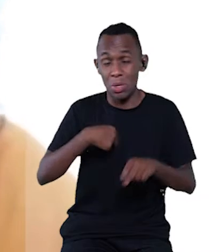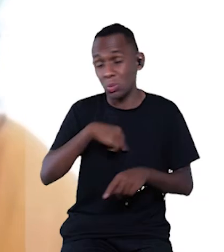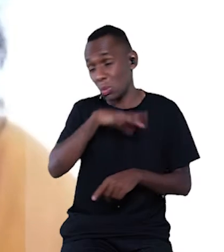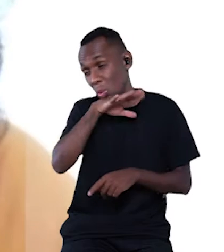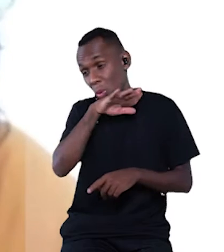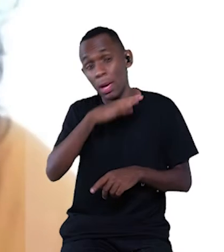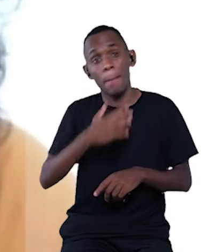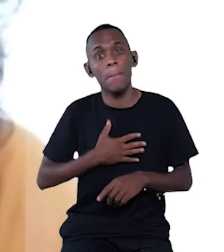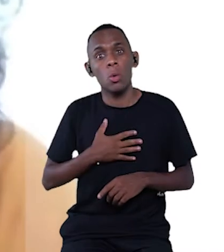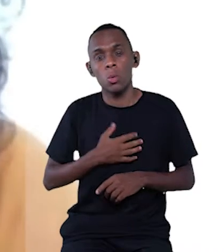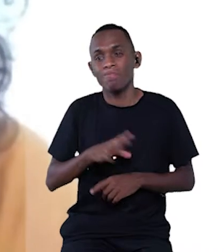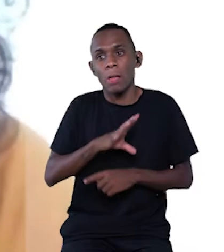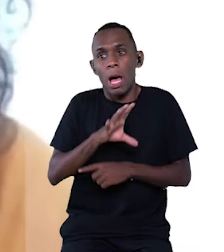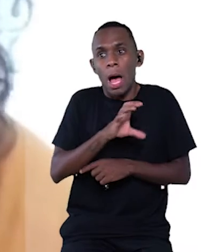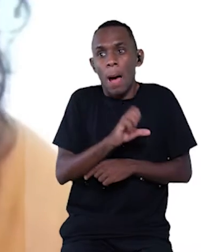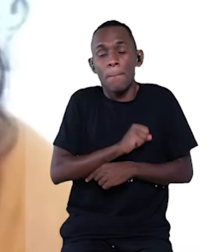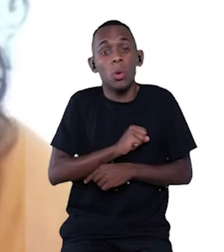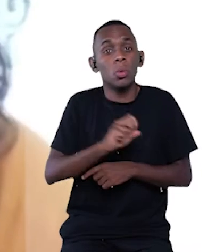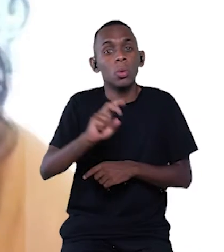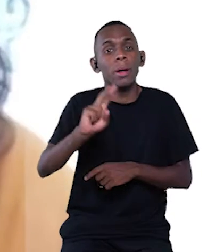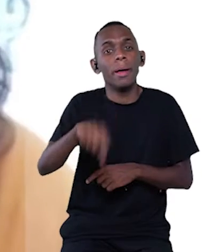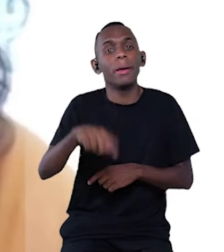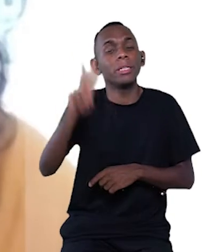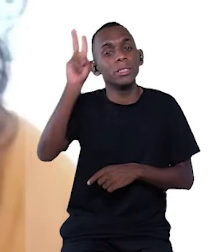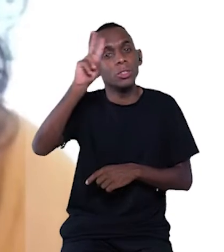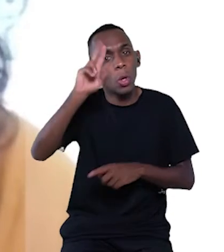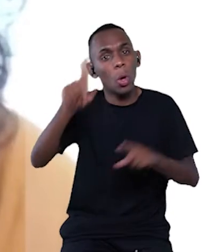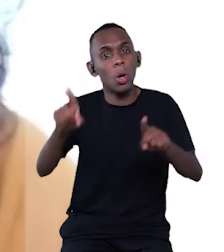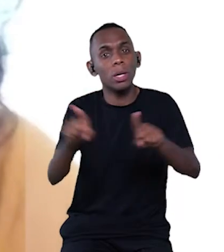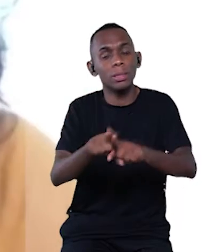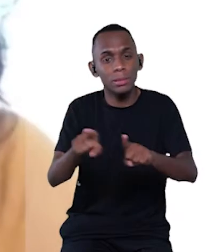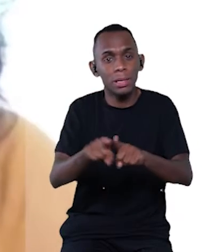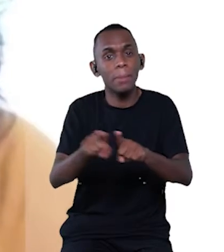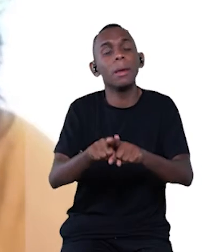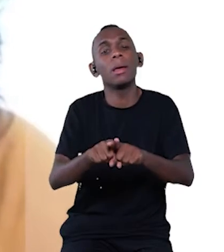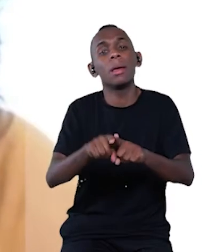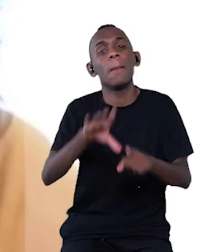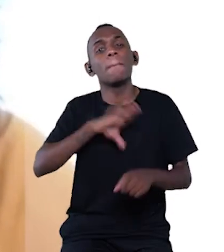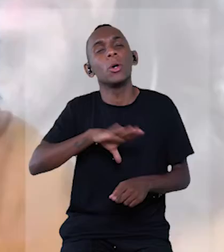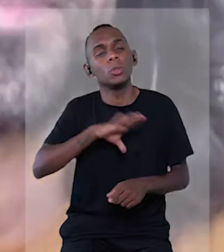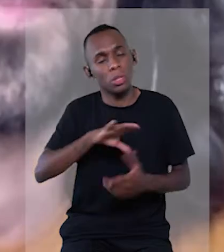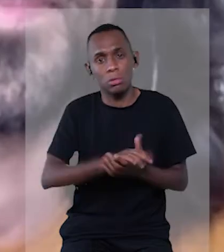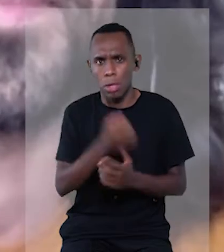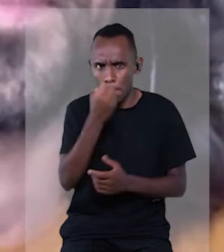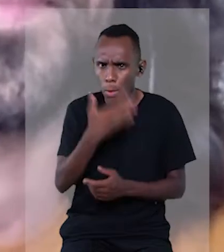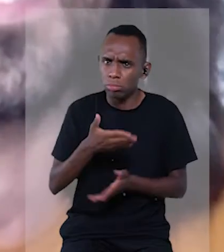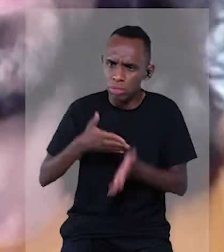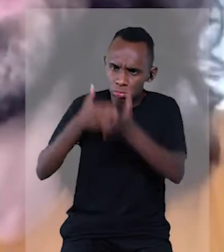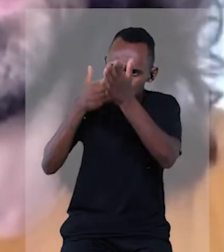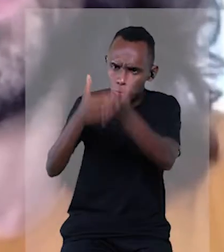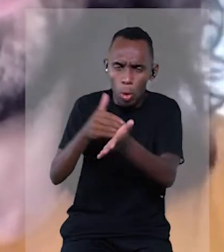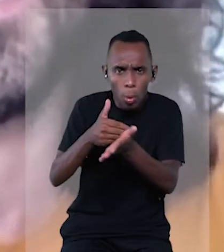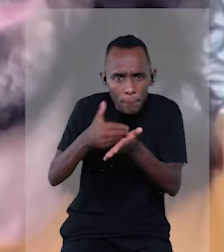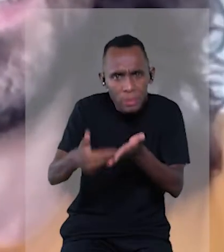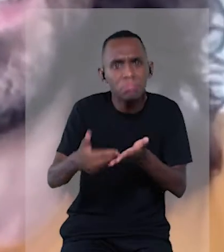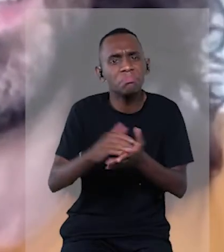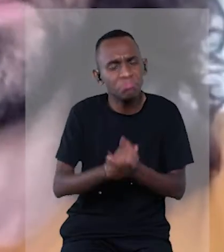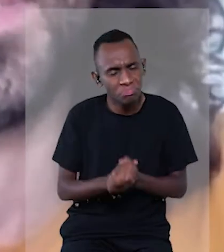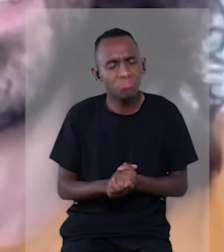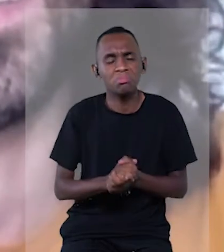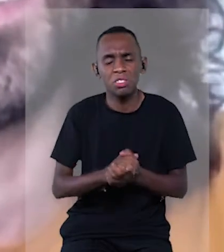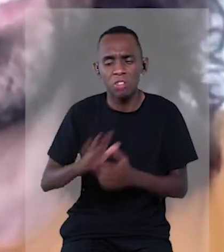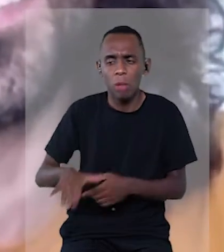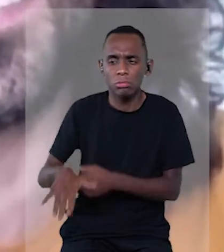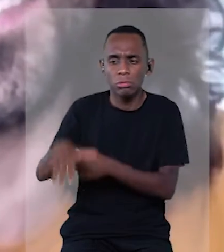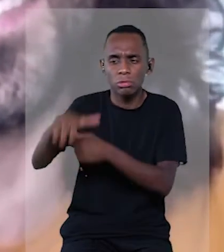Meu amor mesmo sempre foi história e português. Bom que você já entrou nesse caminho aí, né? Sim, Certeiro.